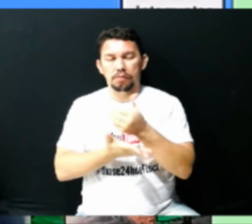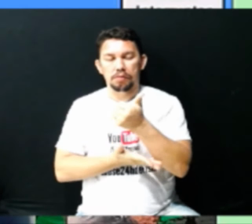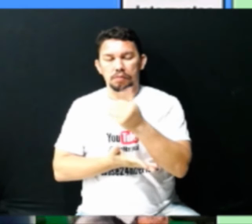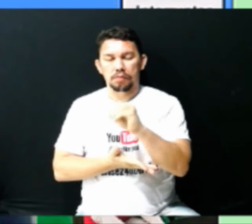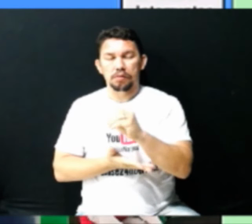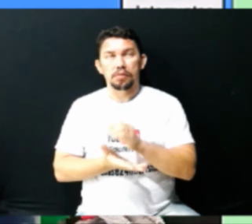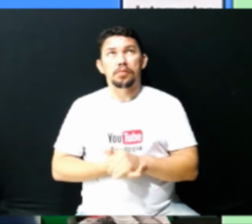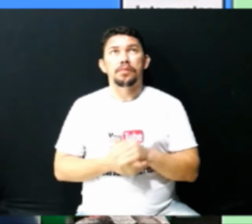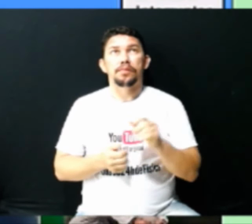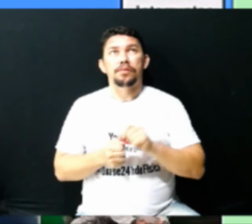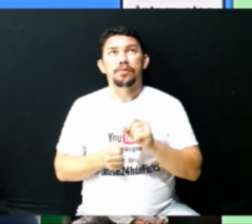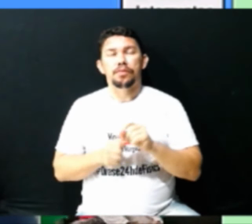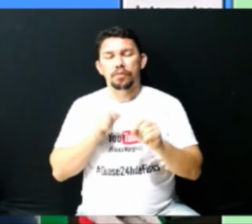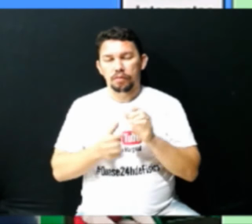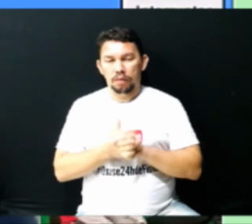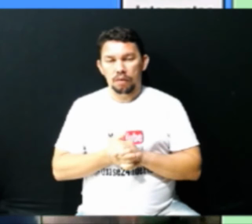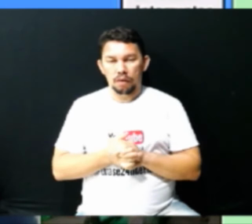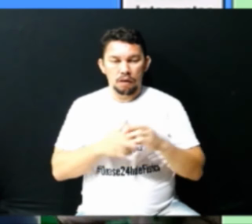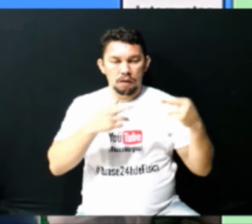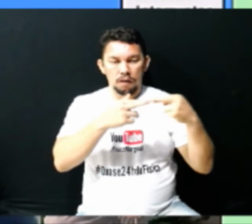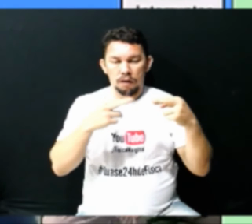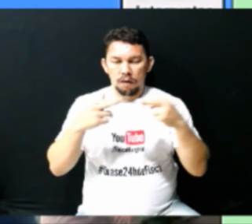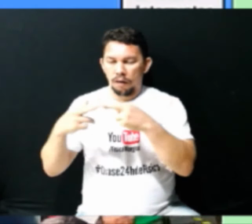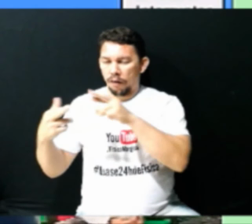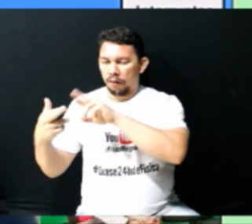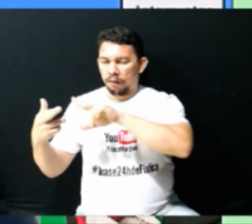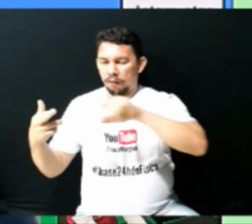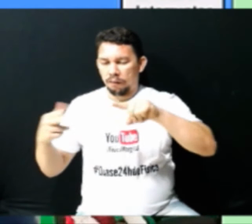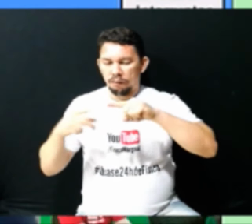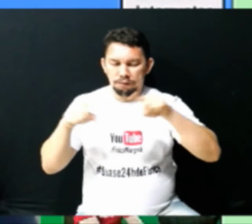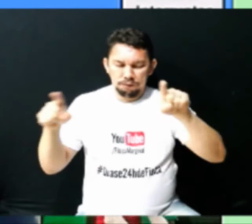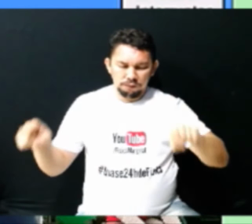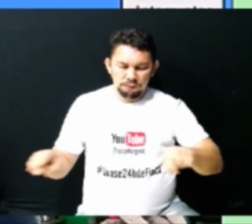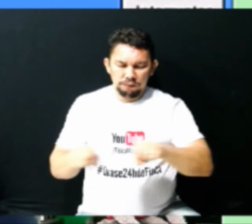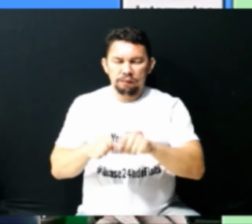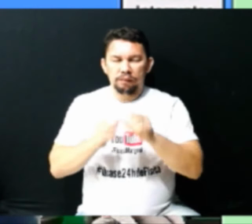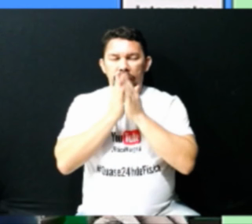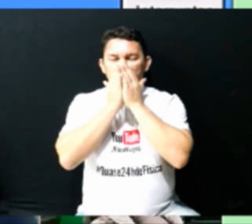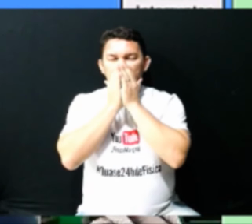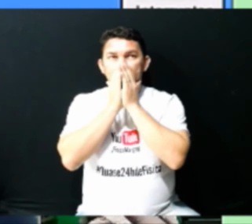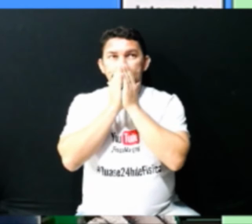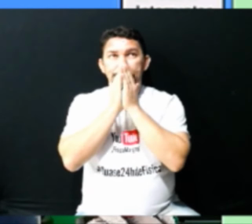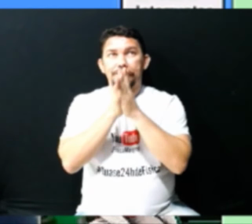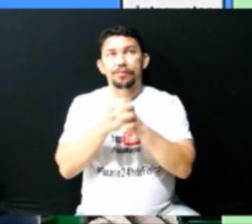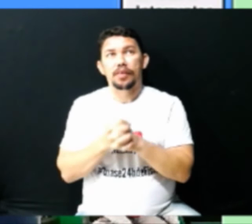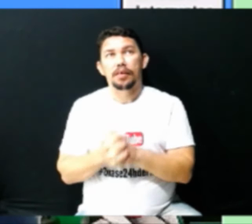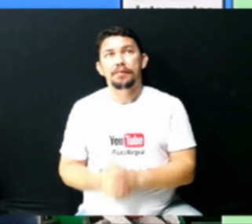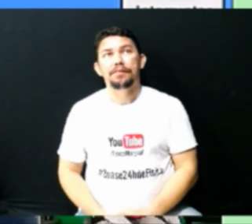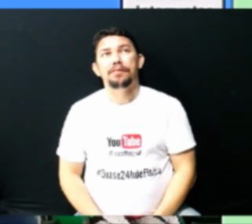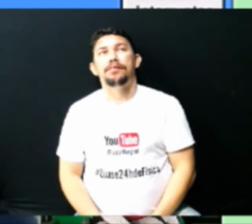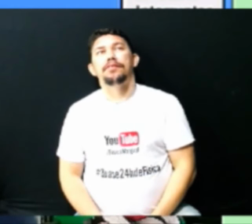Eu tenho resistências diferentes no circuito, tá? Resistores com resistências diferentes. E agora, se eu pegar o